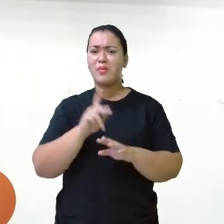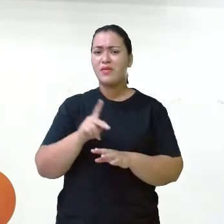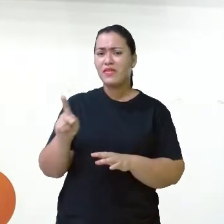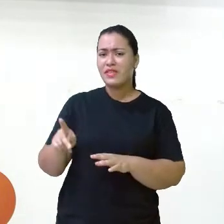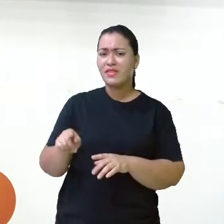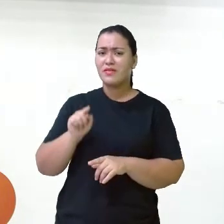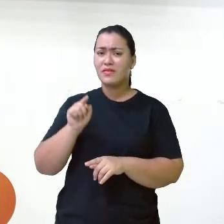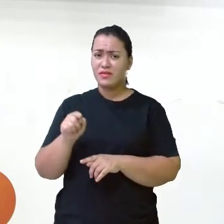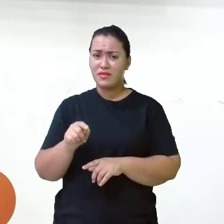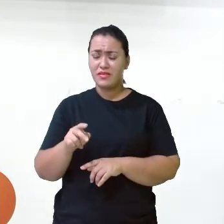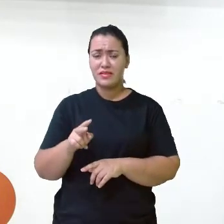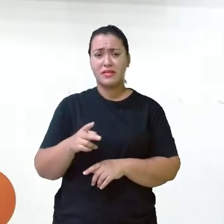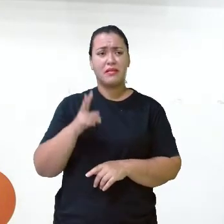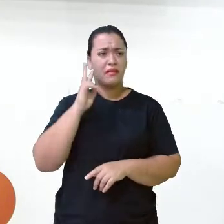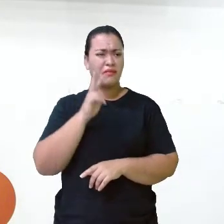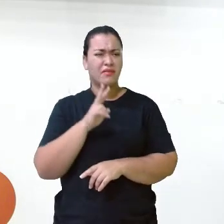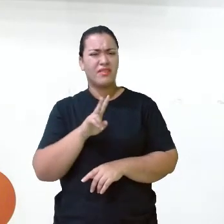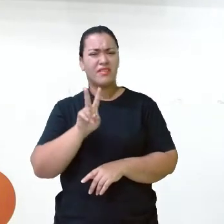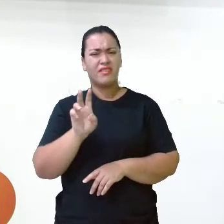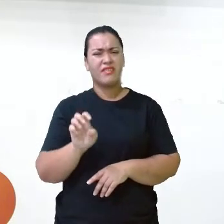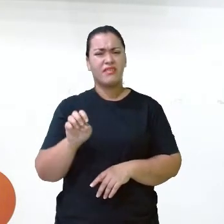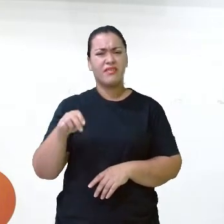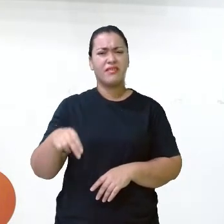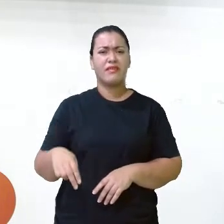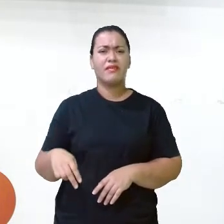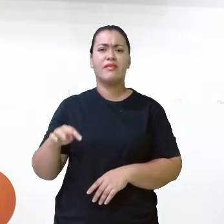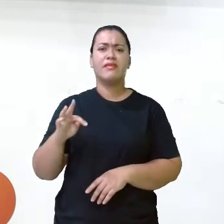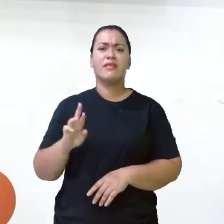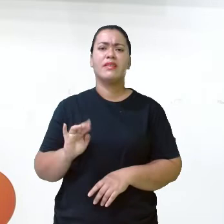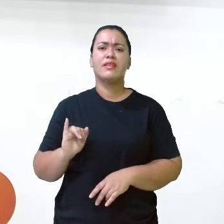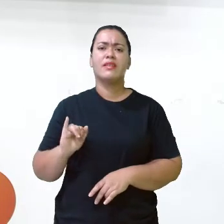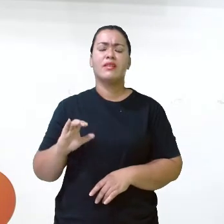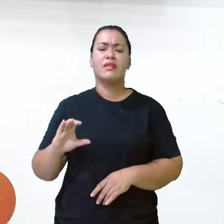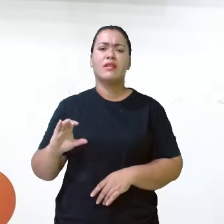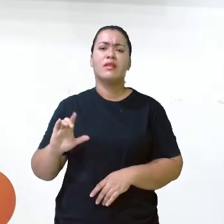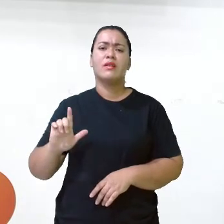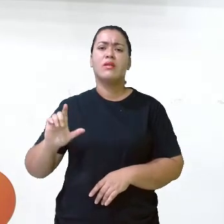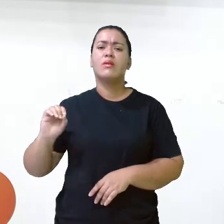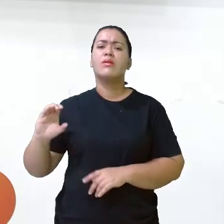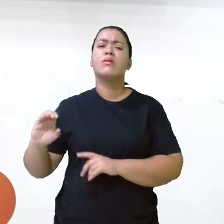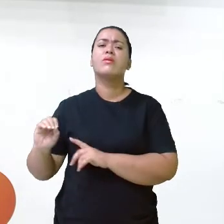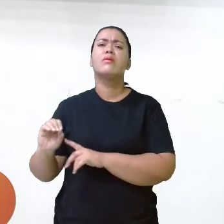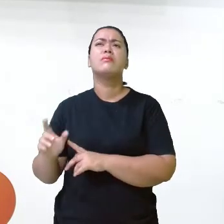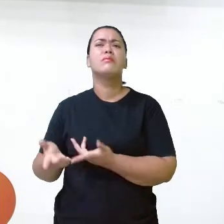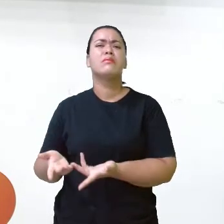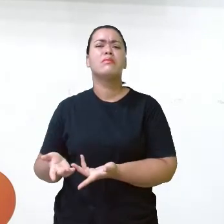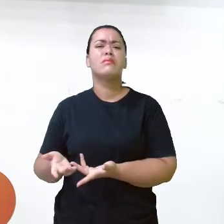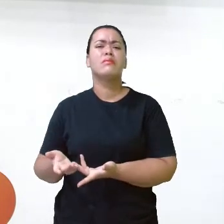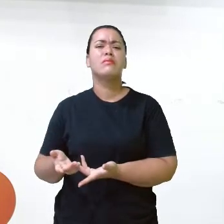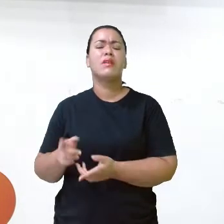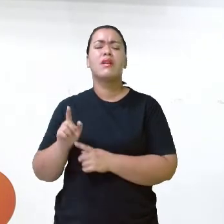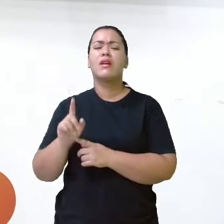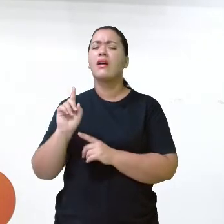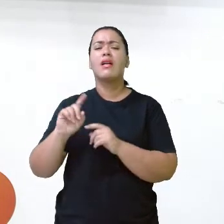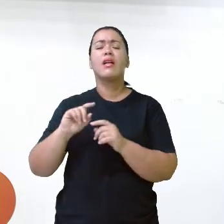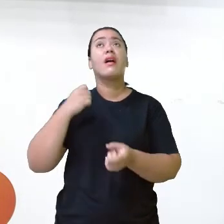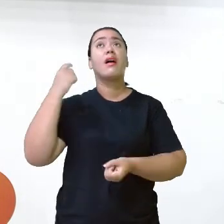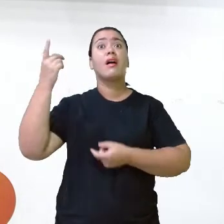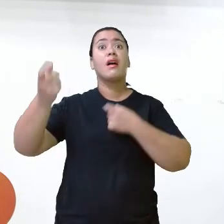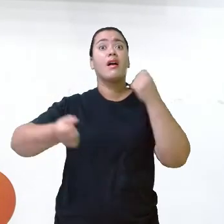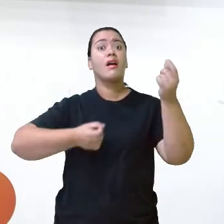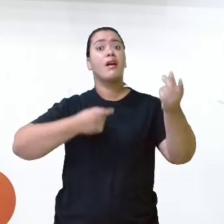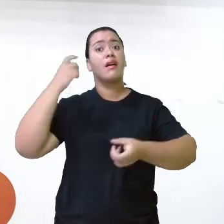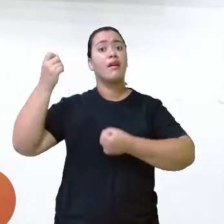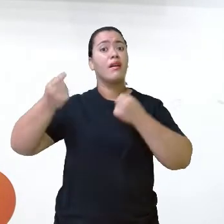Márcia, você viu o ventríloco? A gente não fala assim, não é? O ventríloco a gente fala eventualmente. Aliás, eu